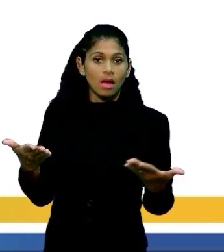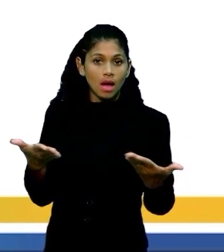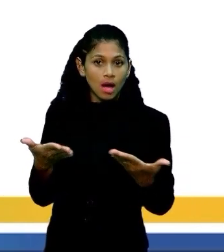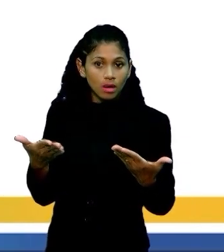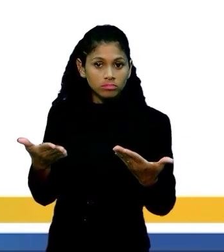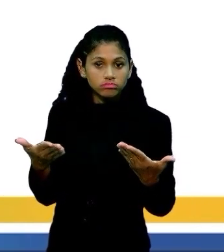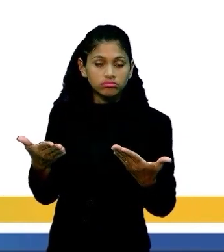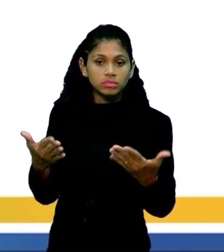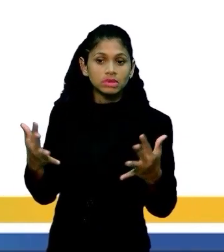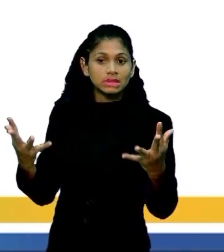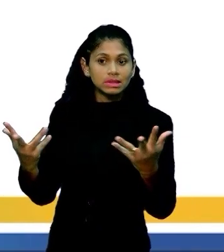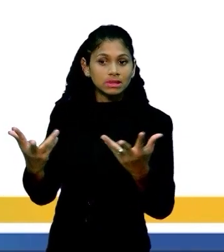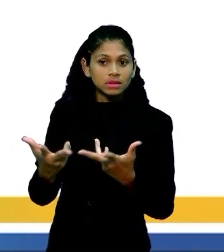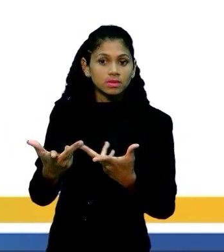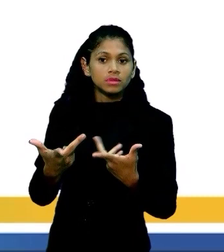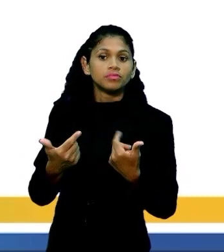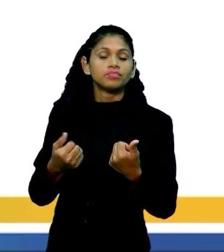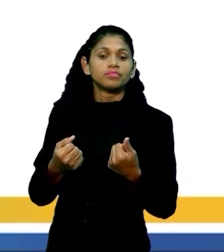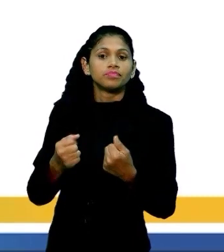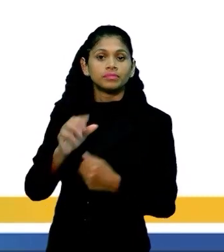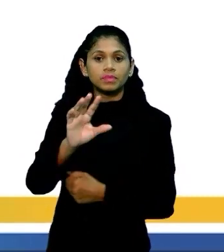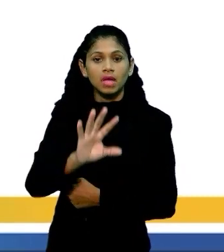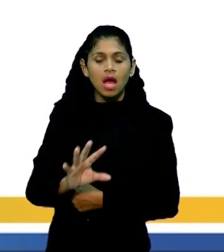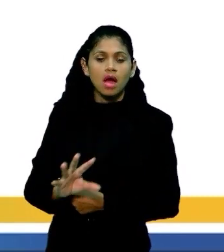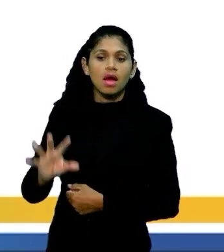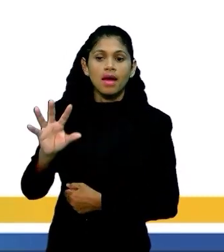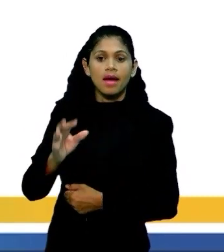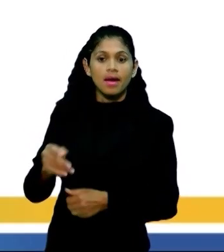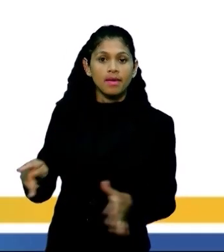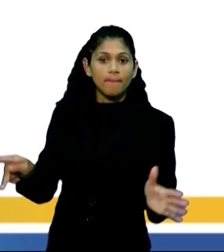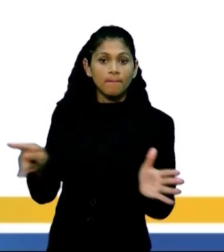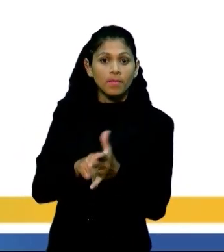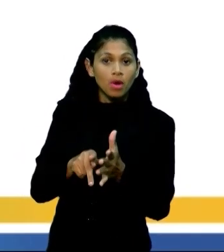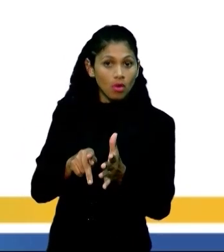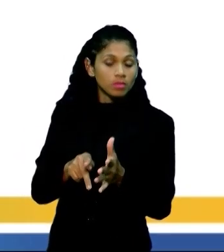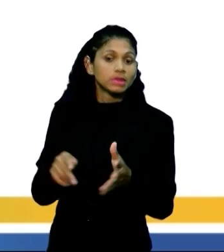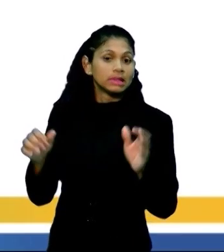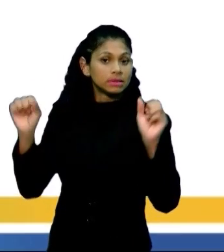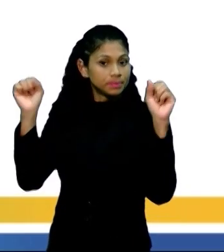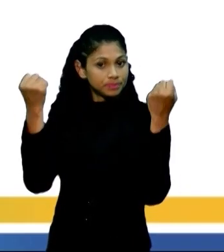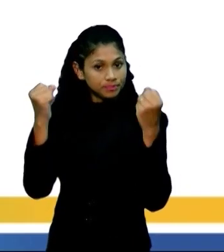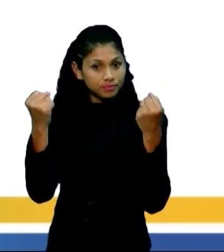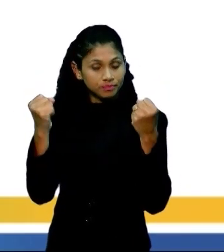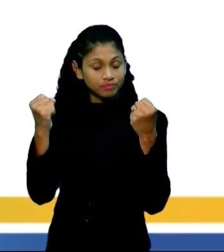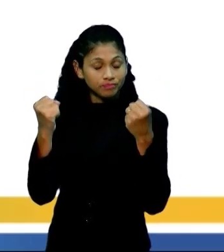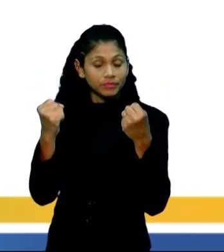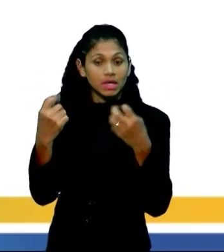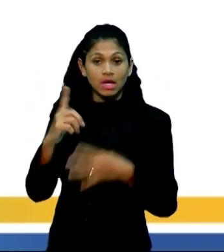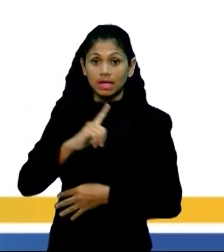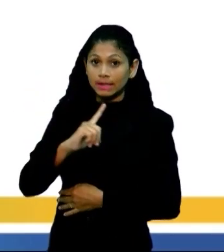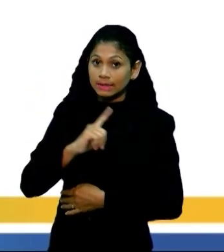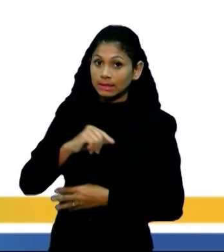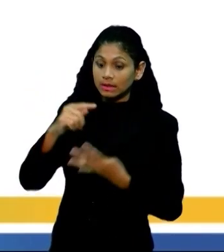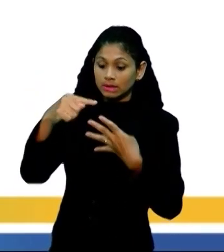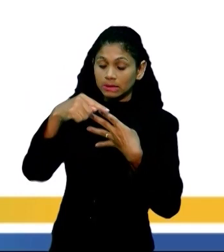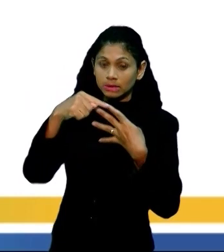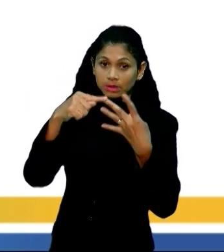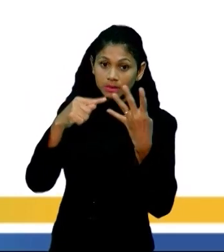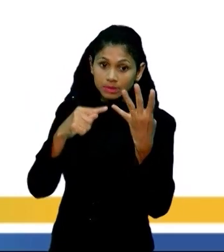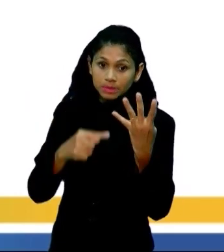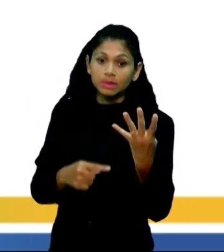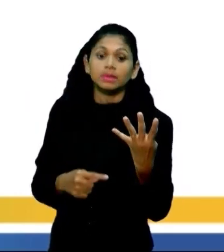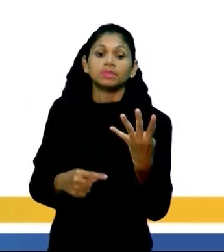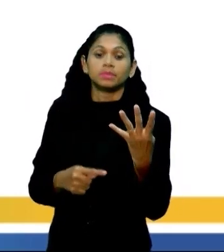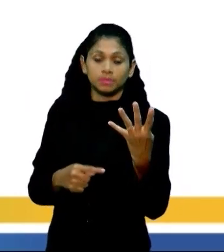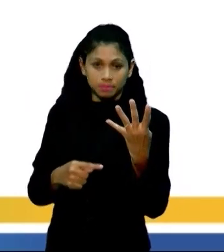tem as habilidades específicas da Educação Física são quatro habilidades específicas a 9 a 10 11 e